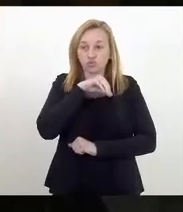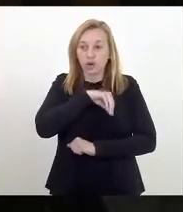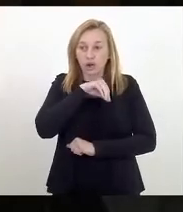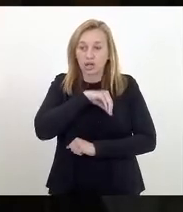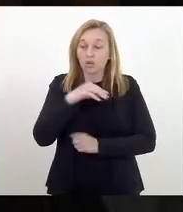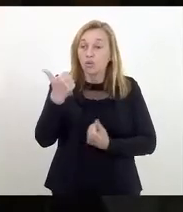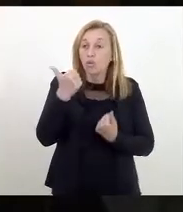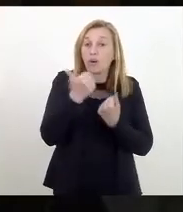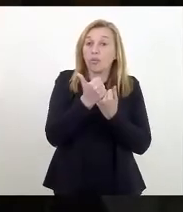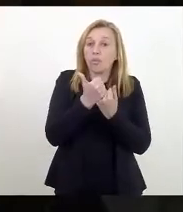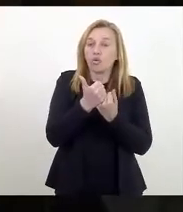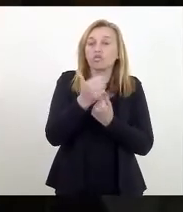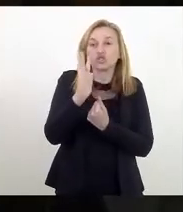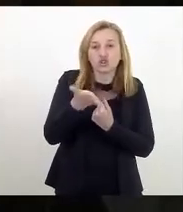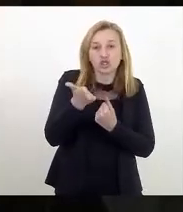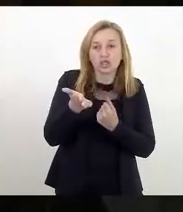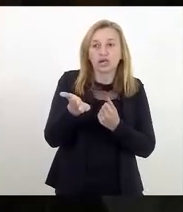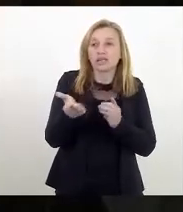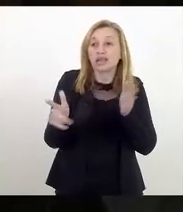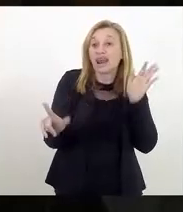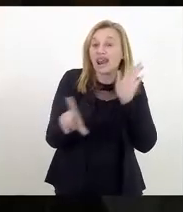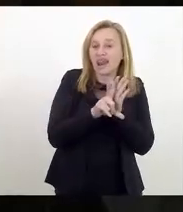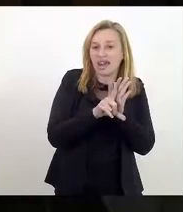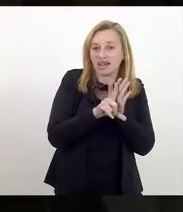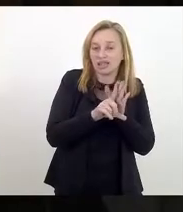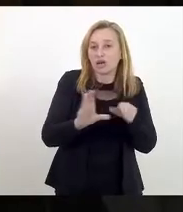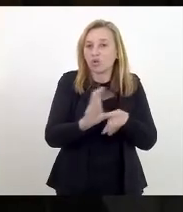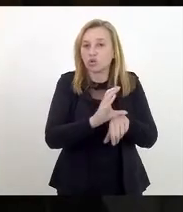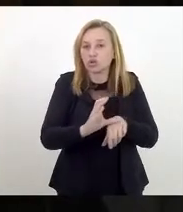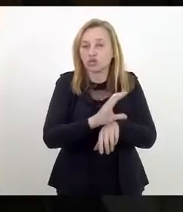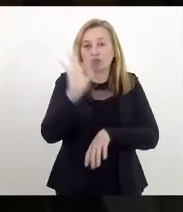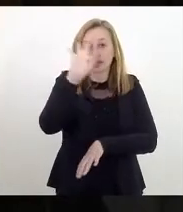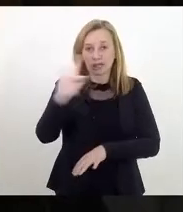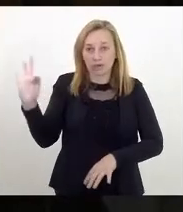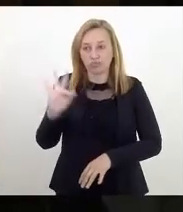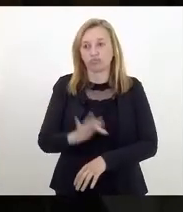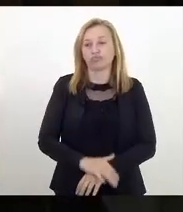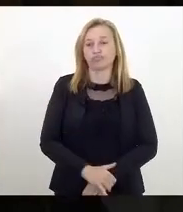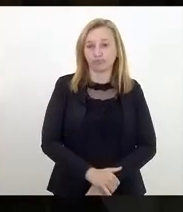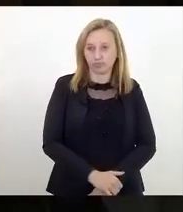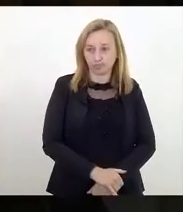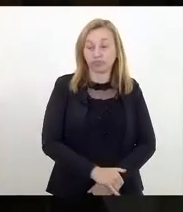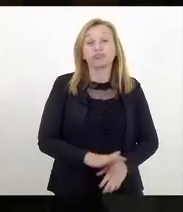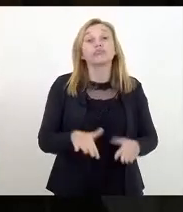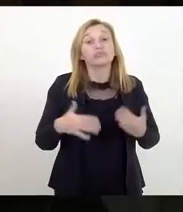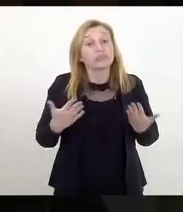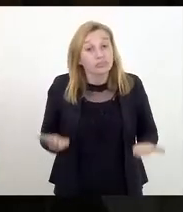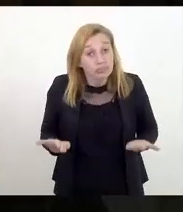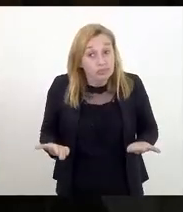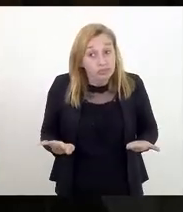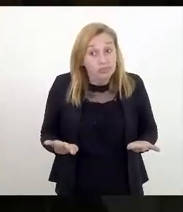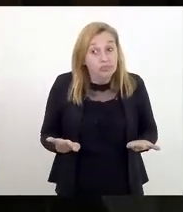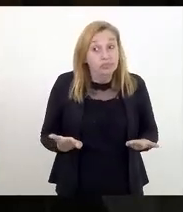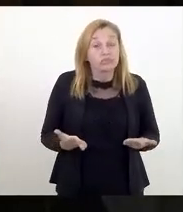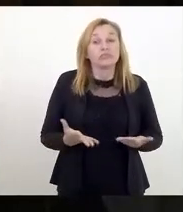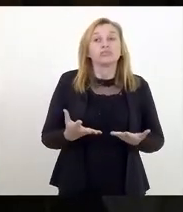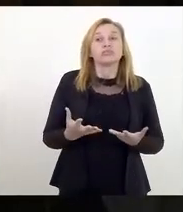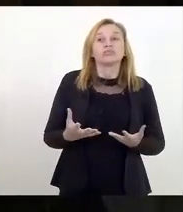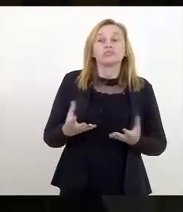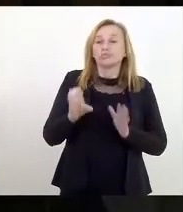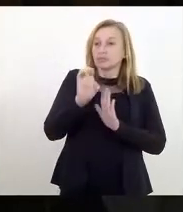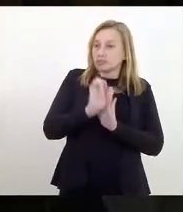apoio do que está prescrito na Constituição Federal. Então, achei que essa emenda fosse